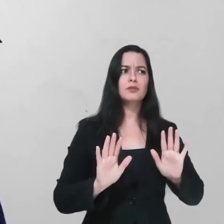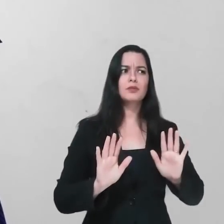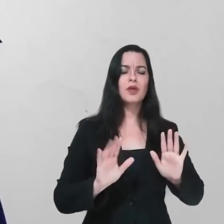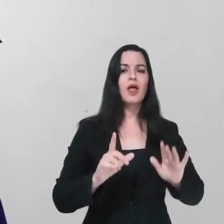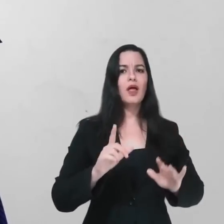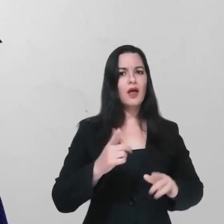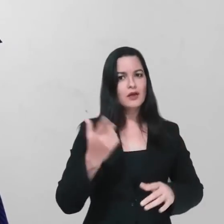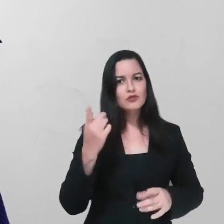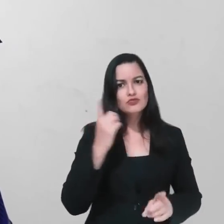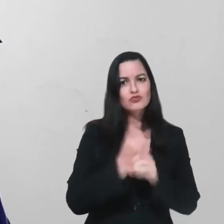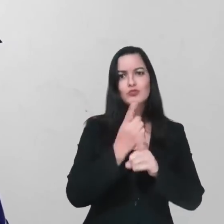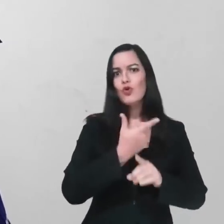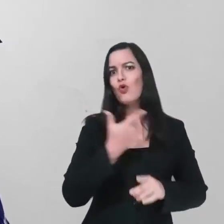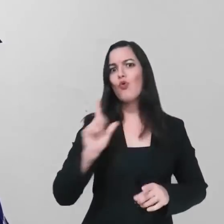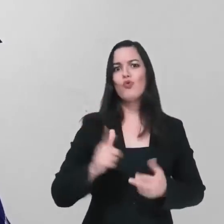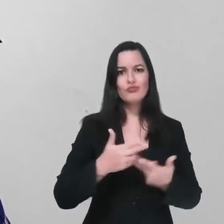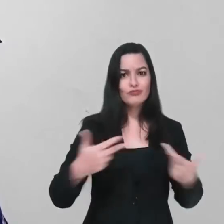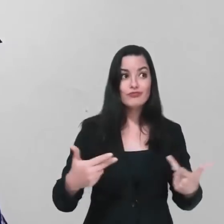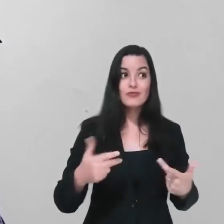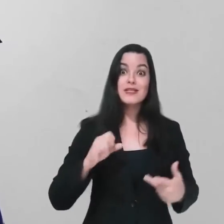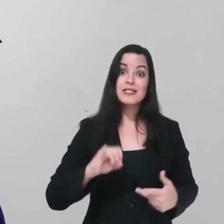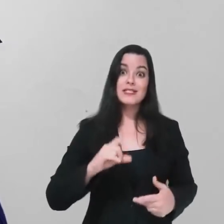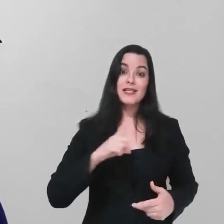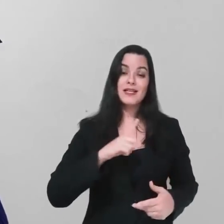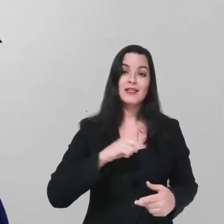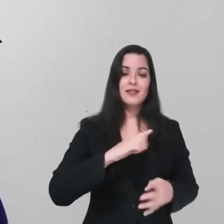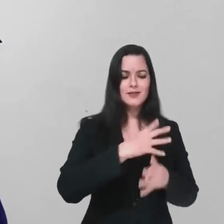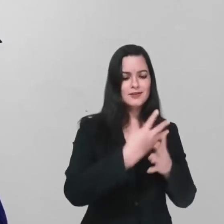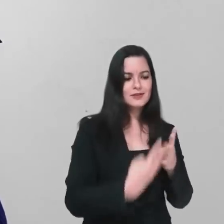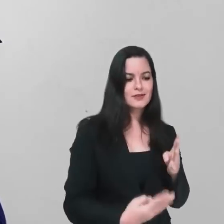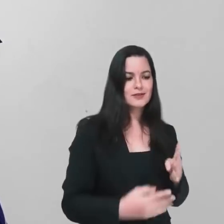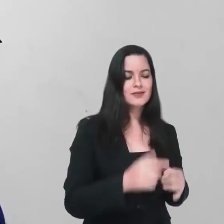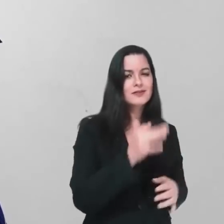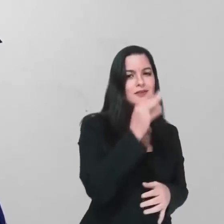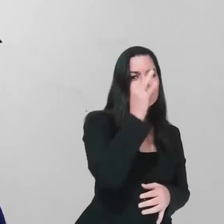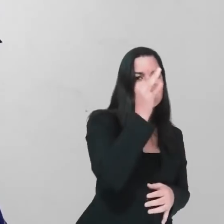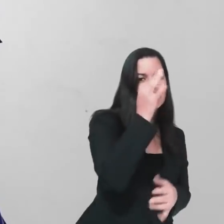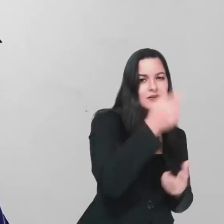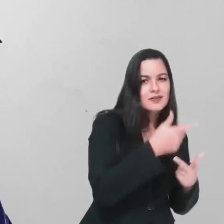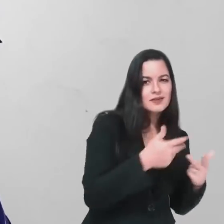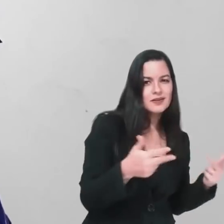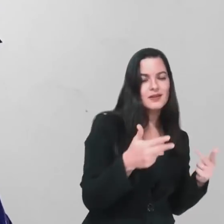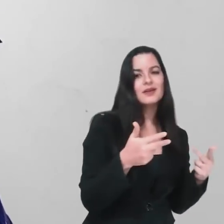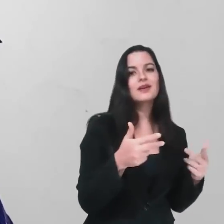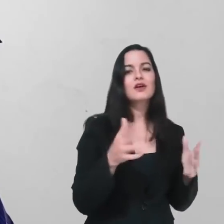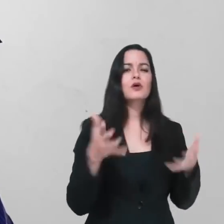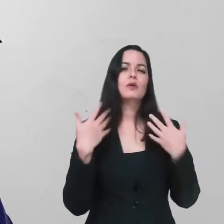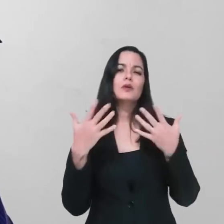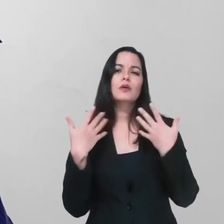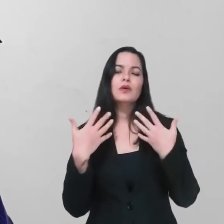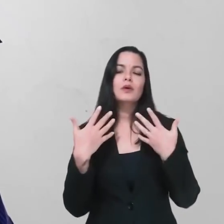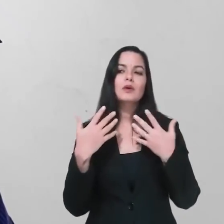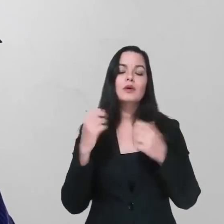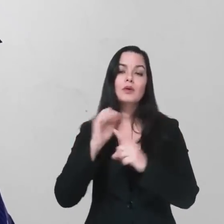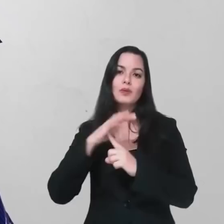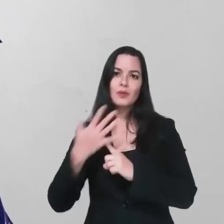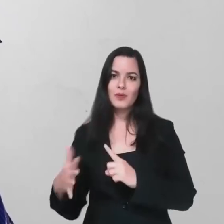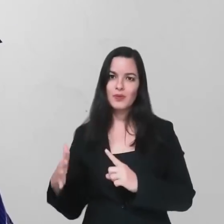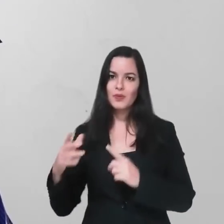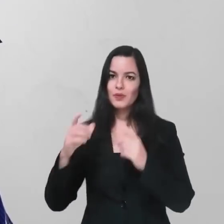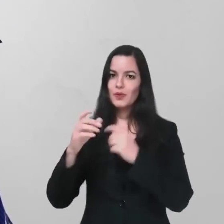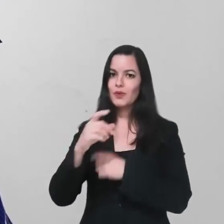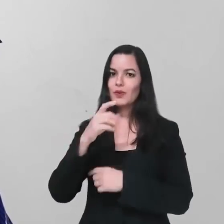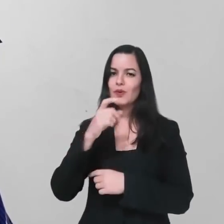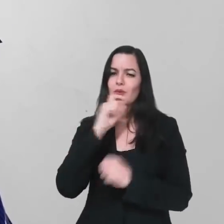fazer. Se nós temos primavera, verão, outono e inverno ao longo de um ano,